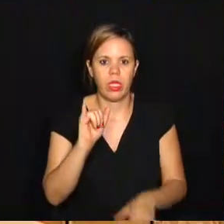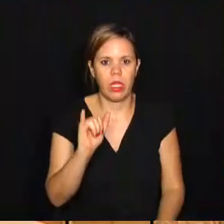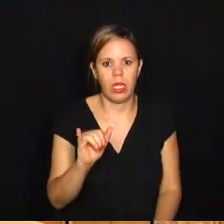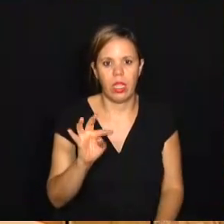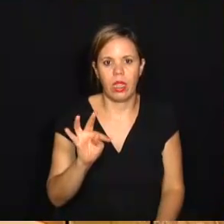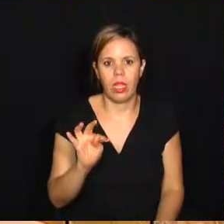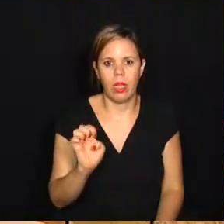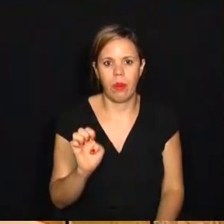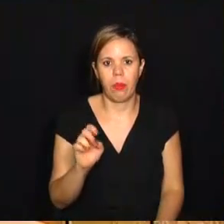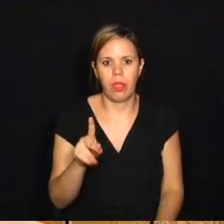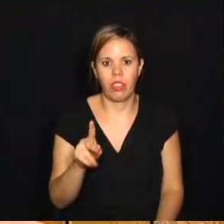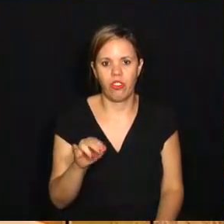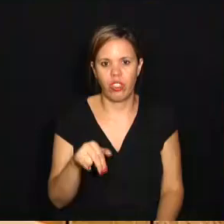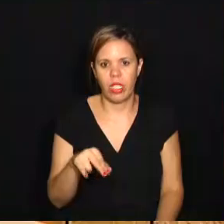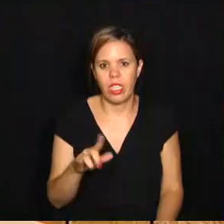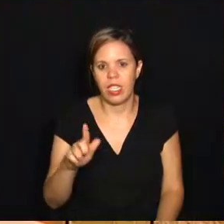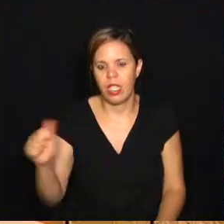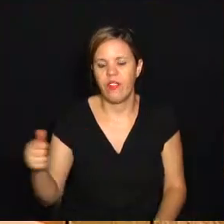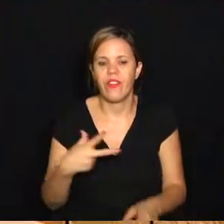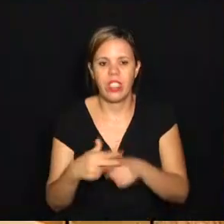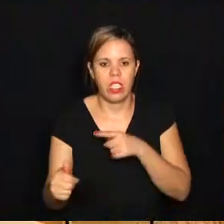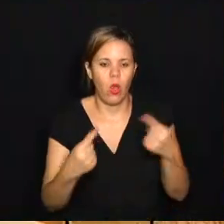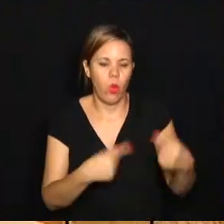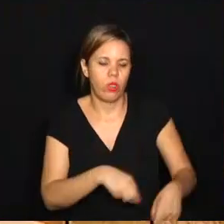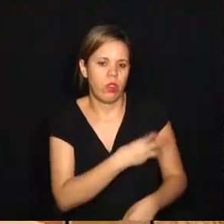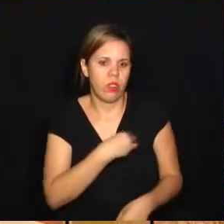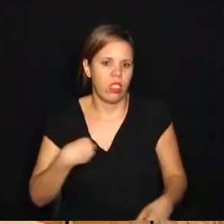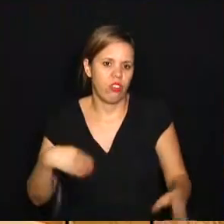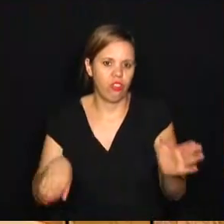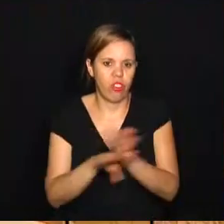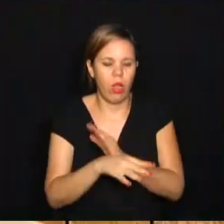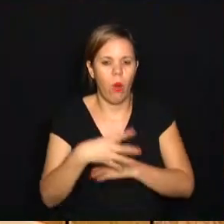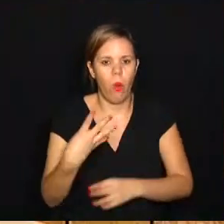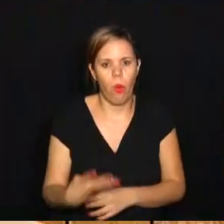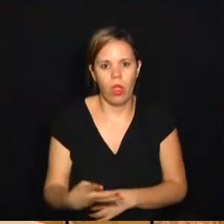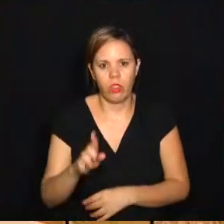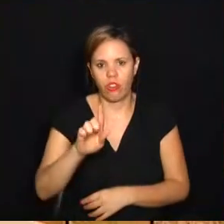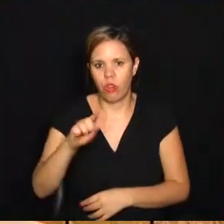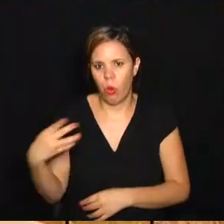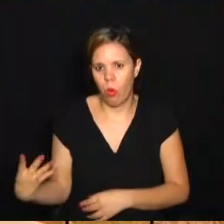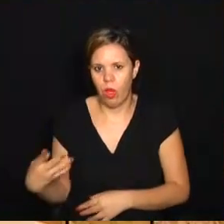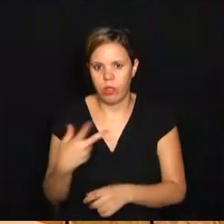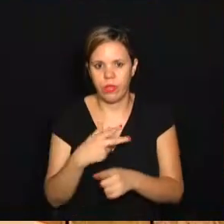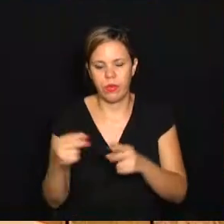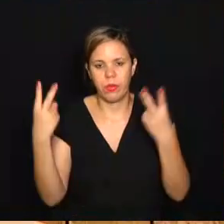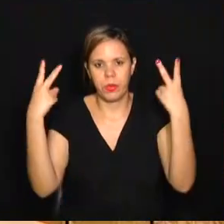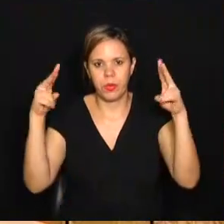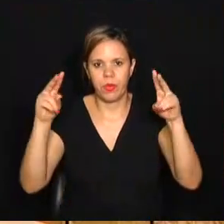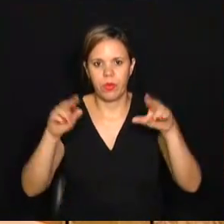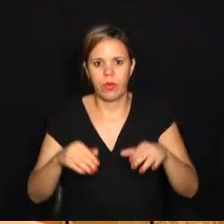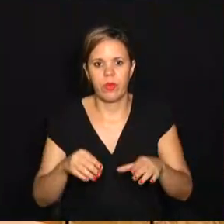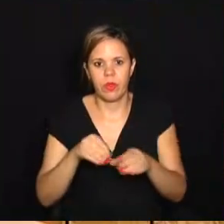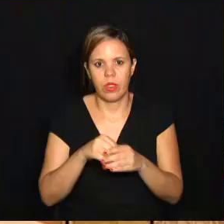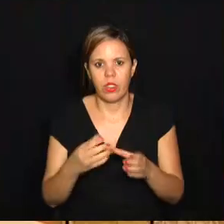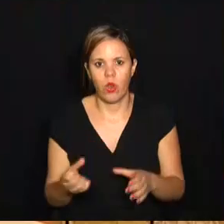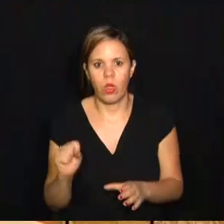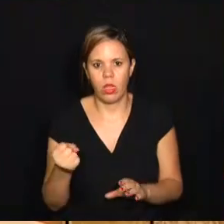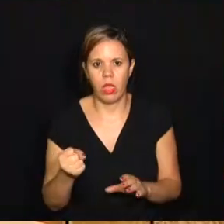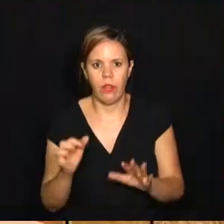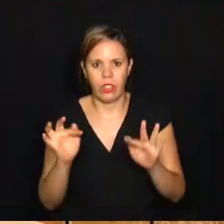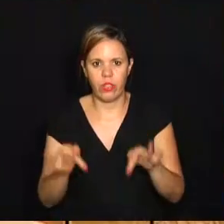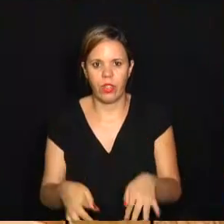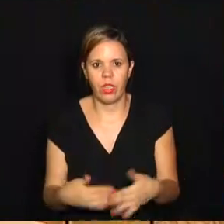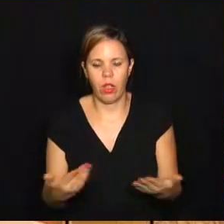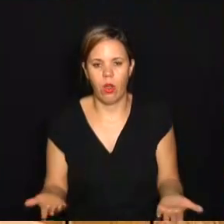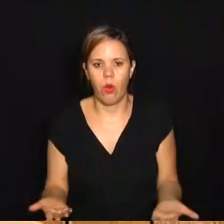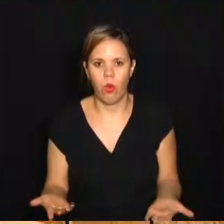o SESI para chegar ao G4 da Superliga Masculina e ter a vantagem de jogar em casa nas oitavas de final. A